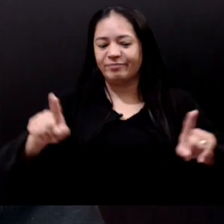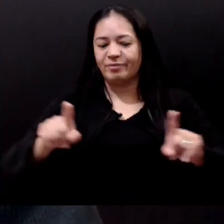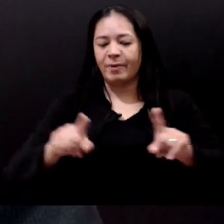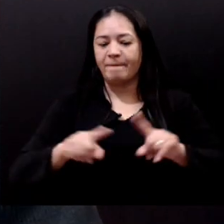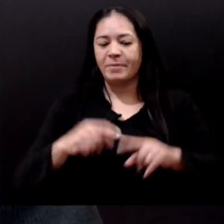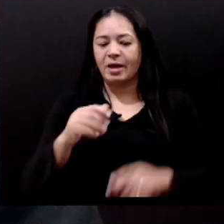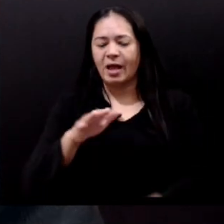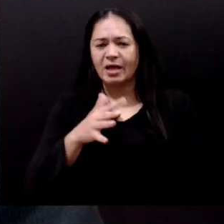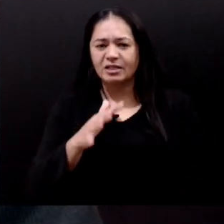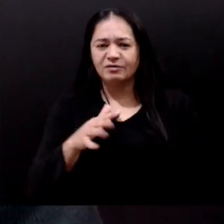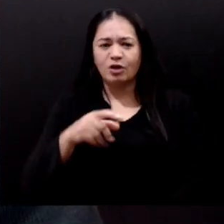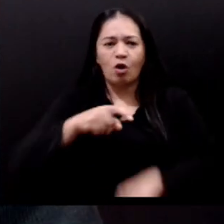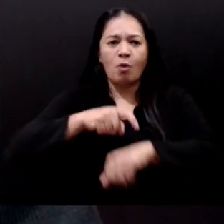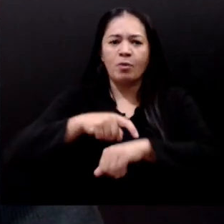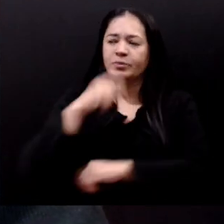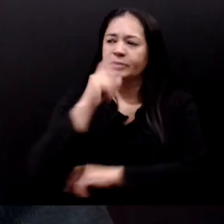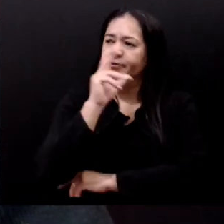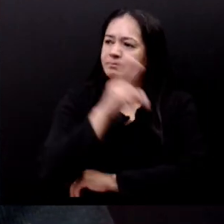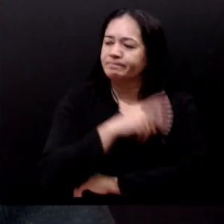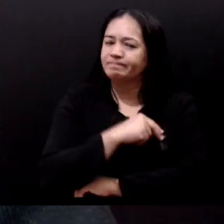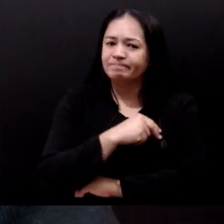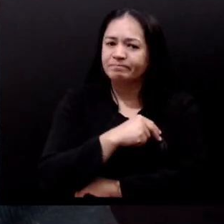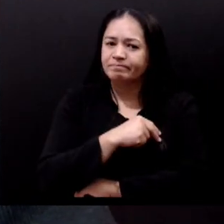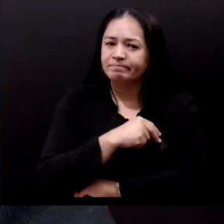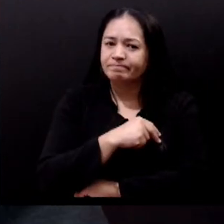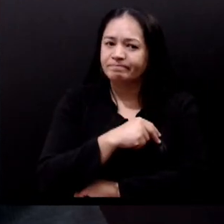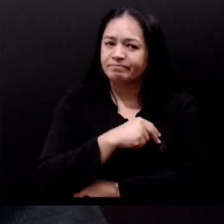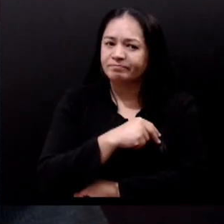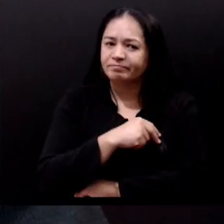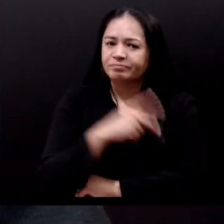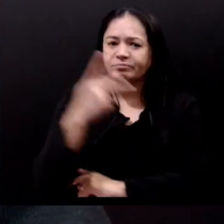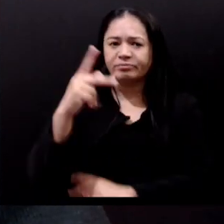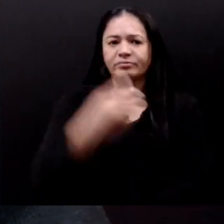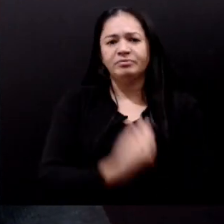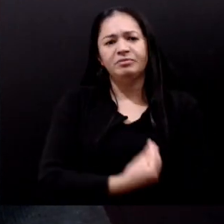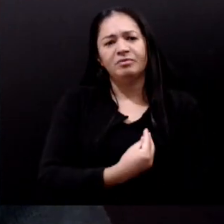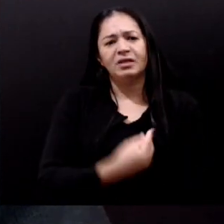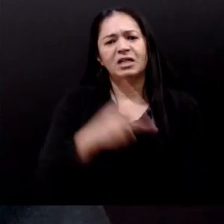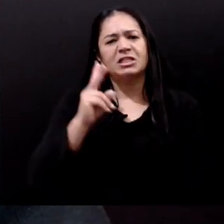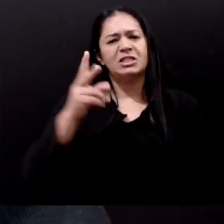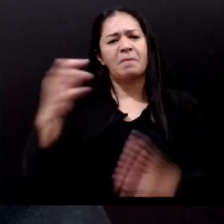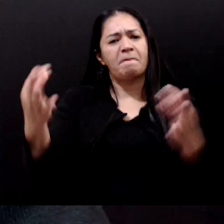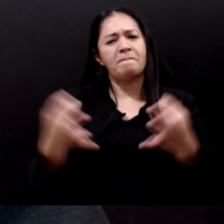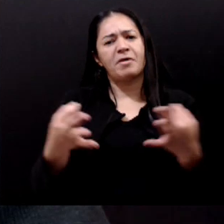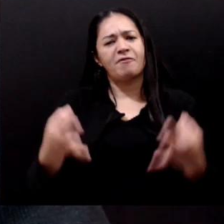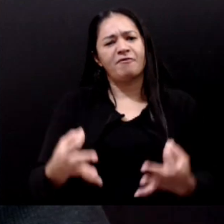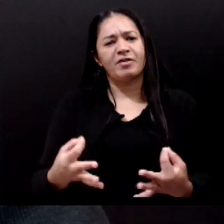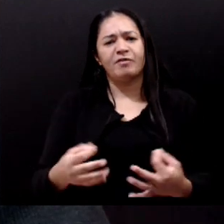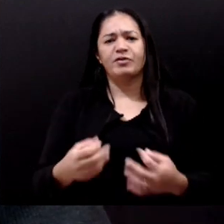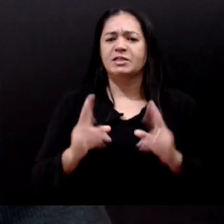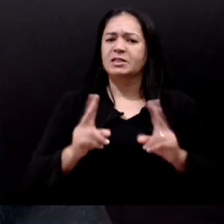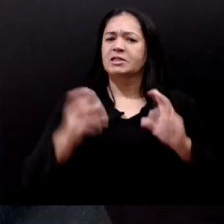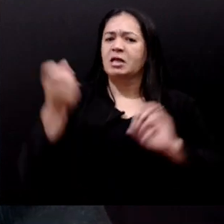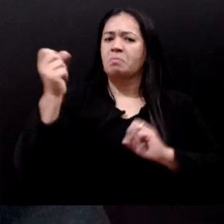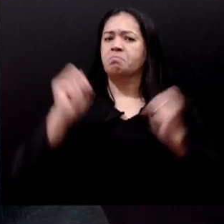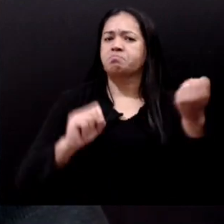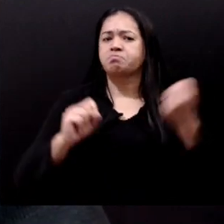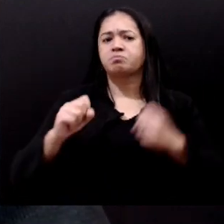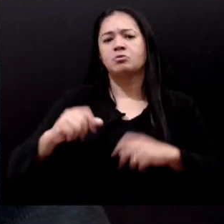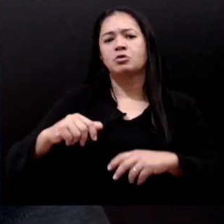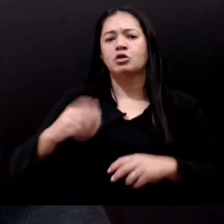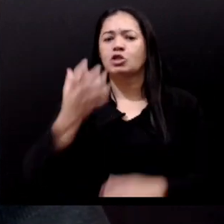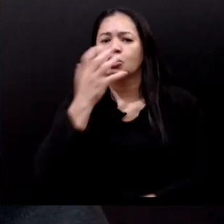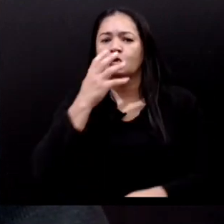momento lá, ele fala assim: "Poxa, a sua vida é sempre perfeita, você está sempre na academia, está andando com o cachorro no parque,